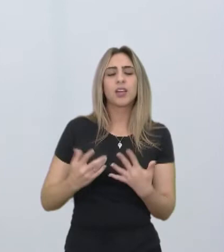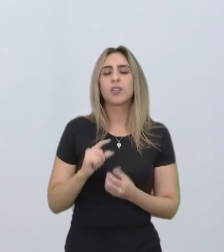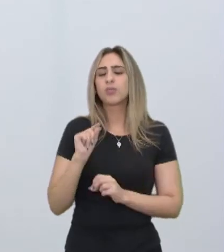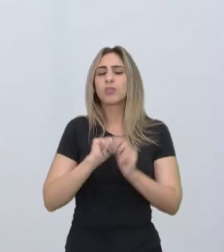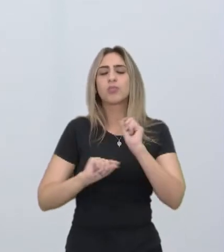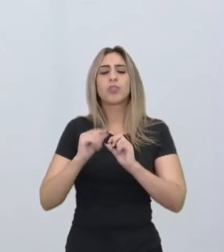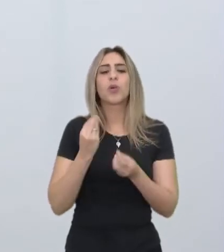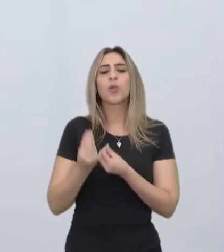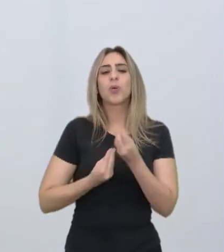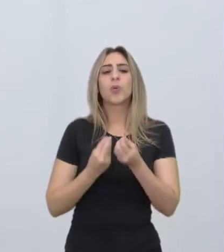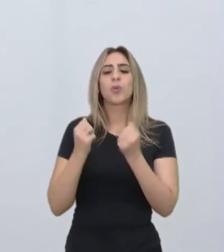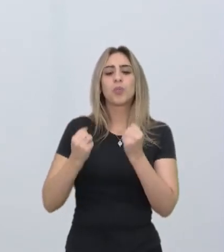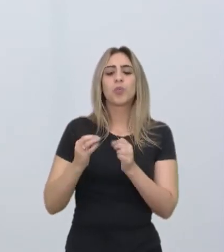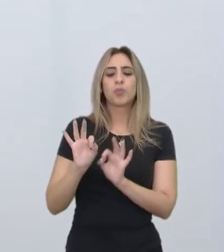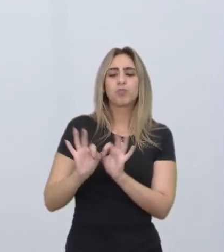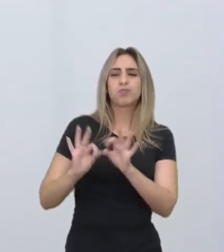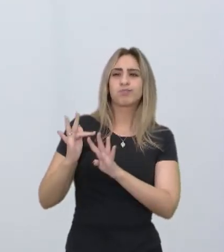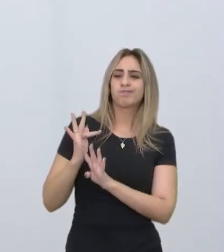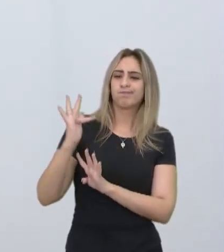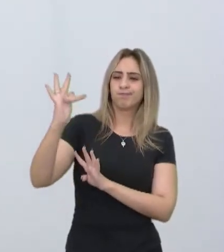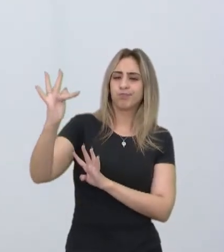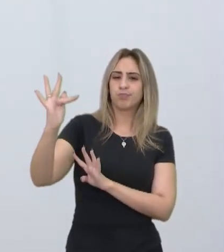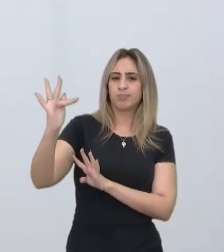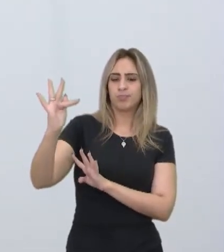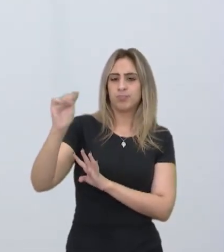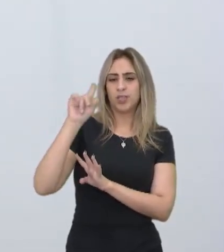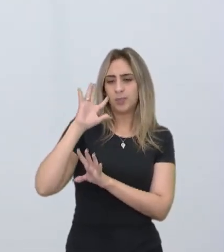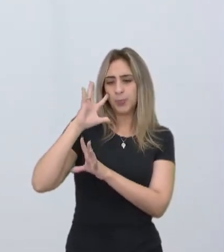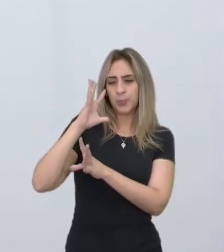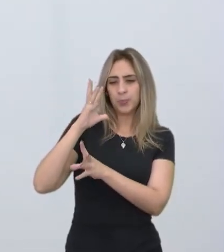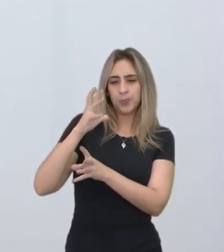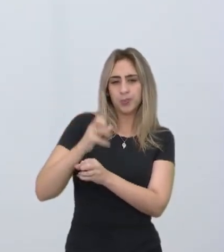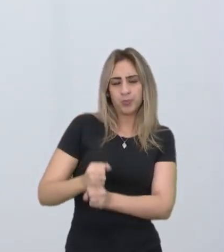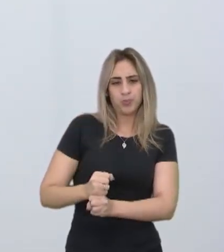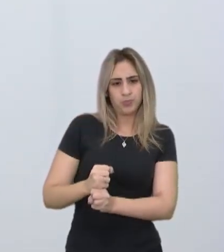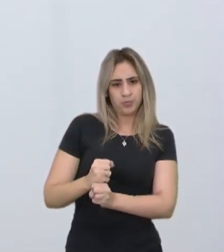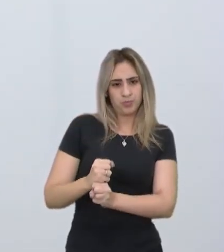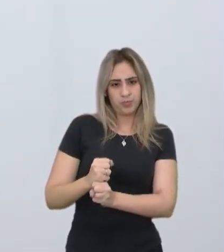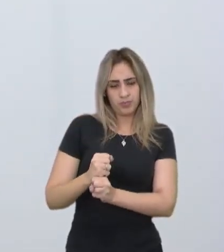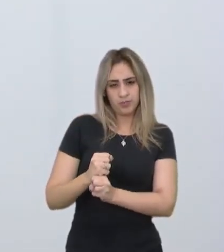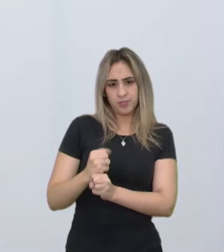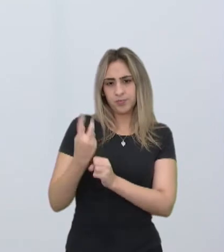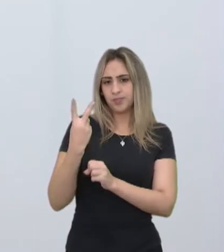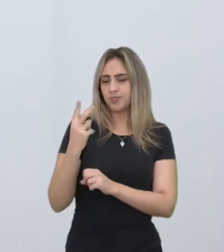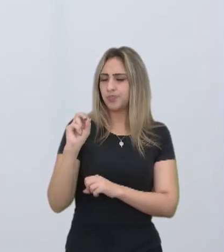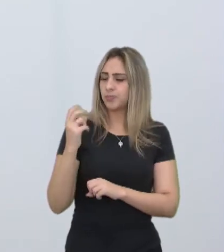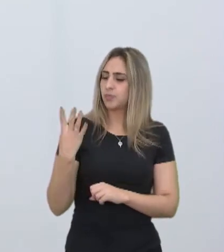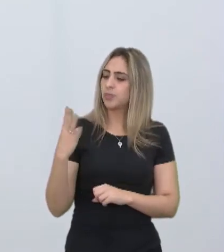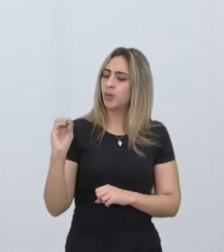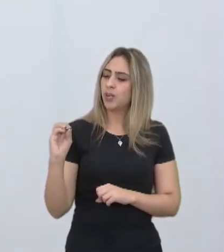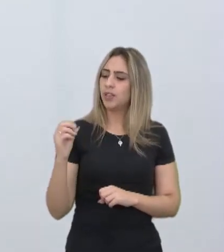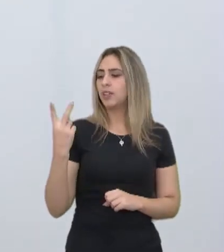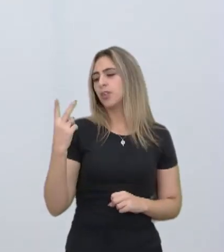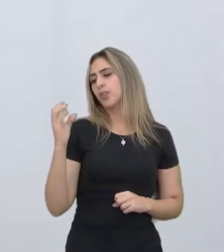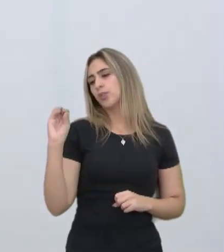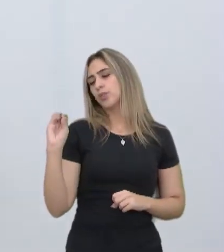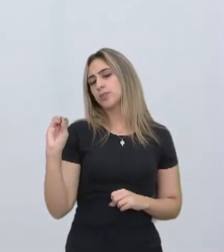de como é a projeção, né, que alguns dizem aí 2040, outros